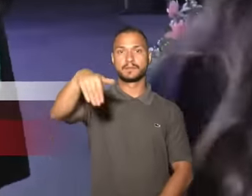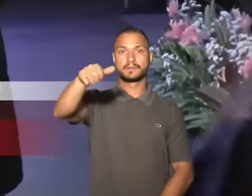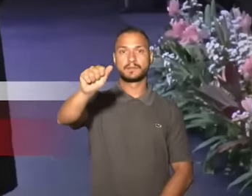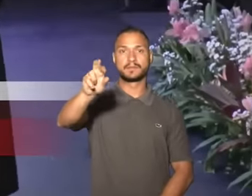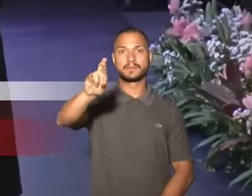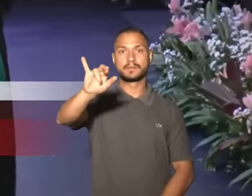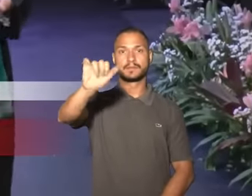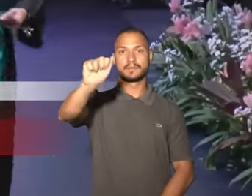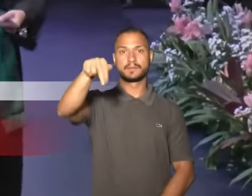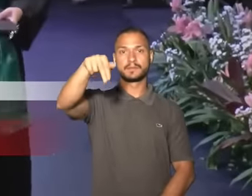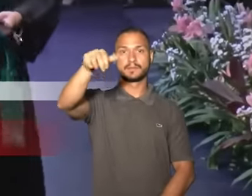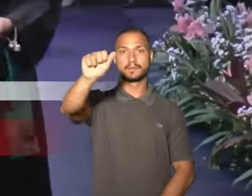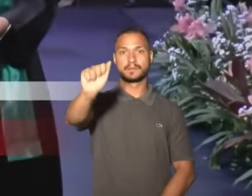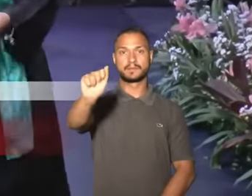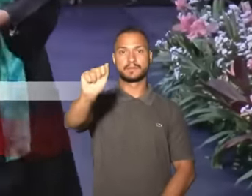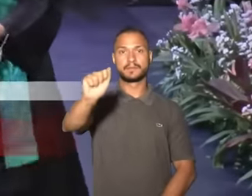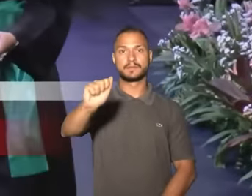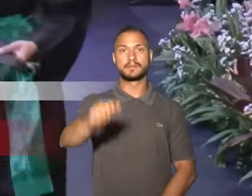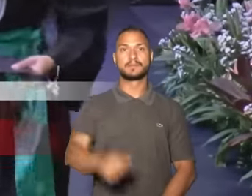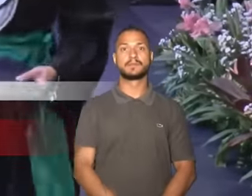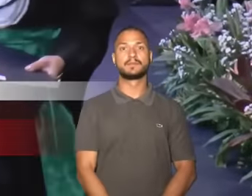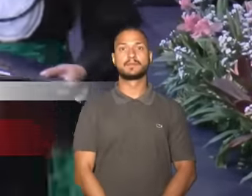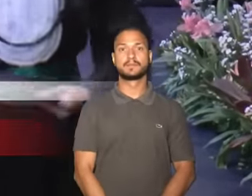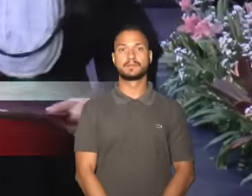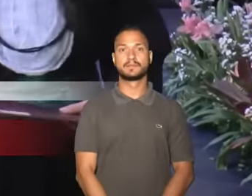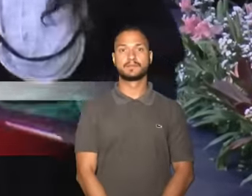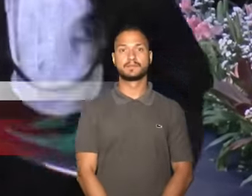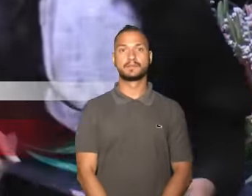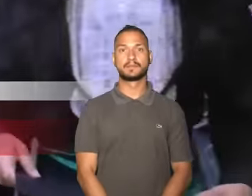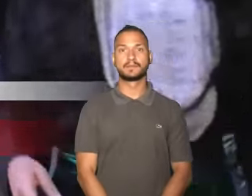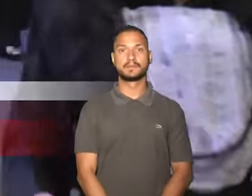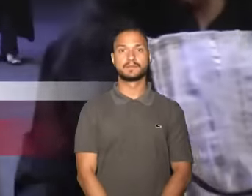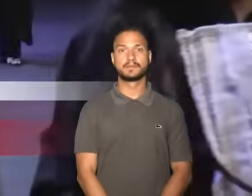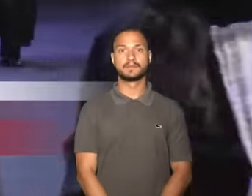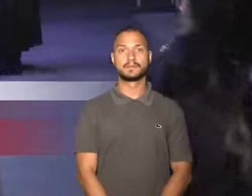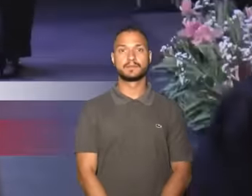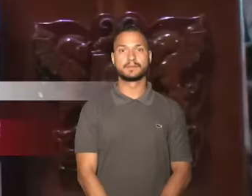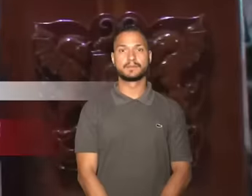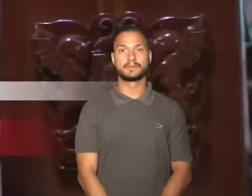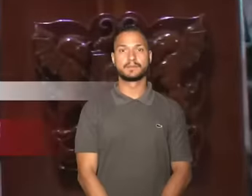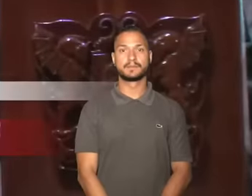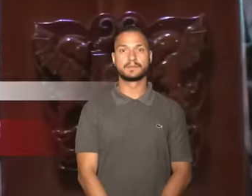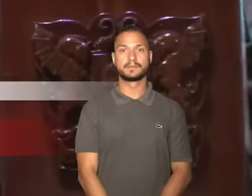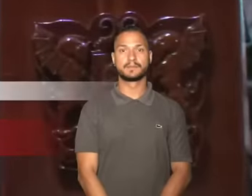Mariana Ferreira Gonçalves de Mendonça.